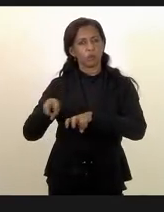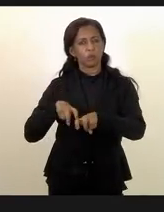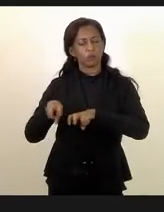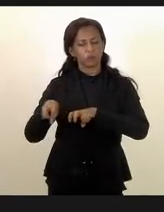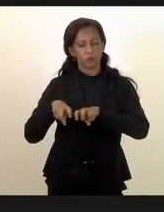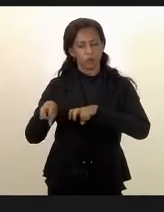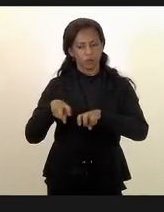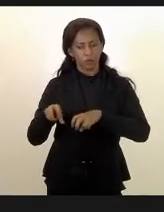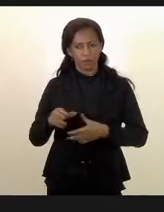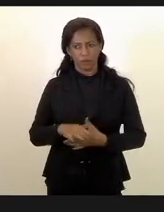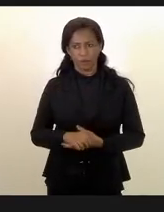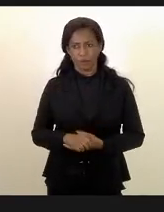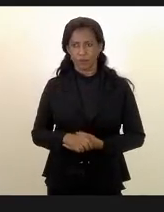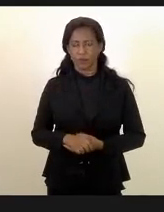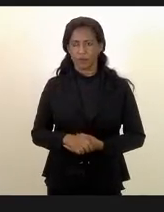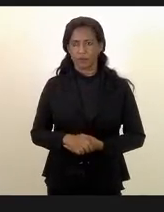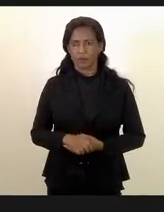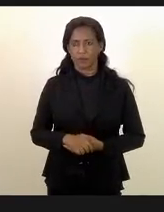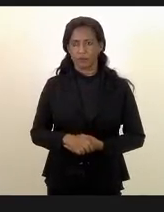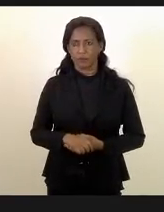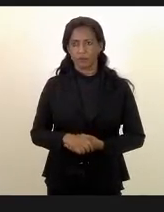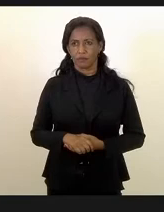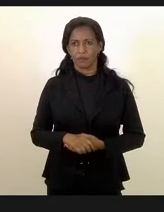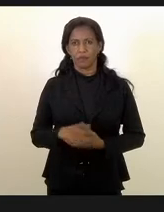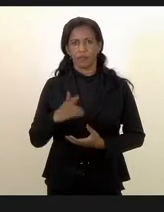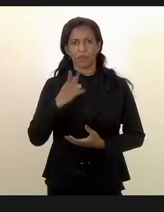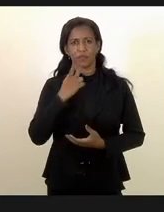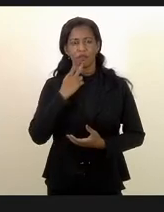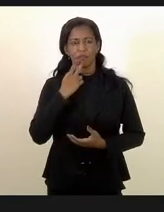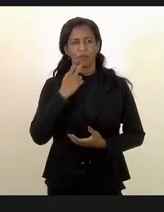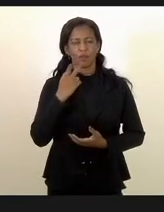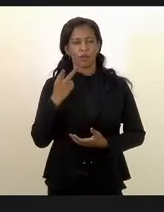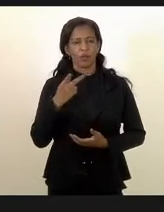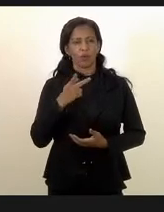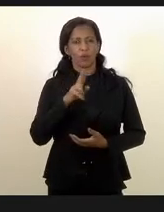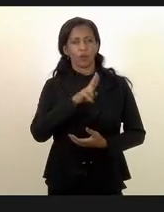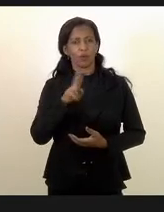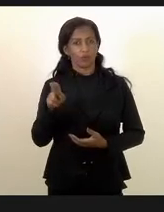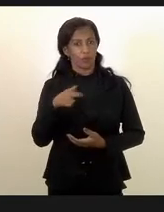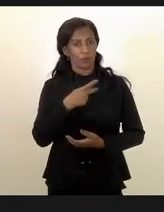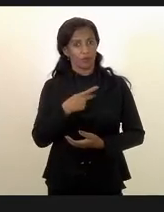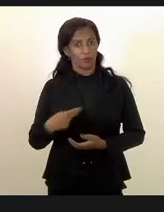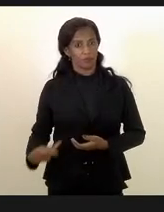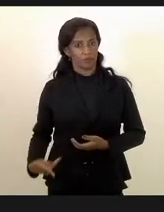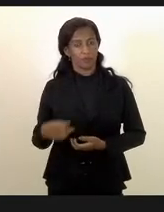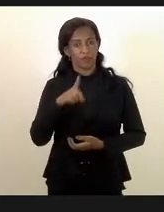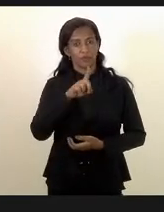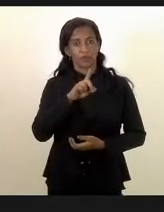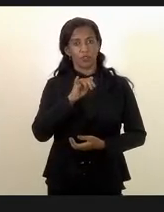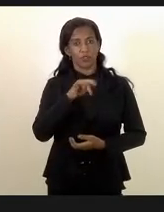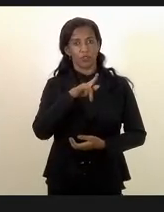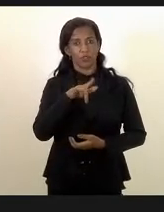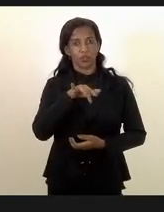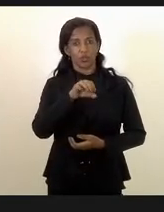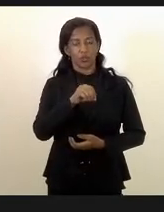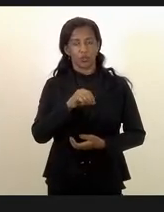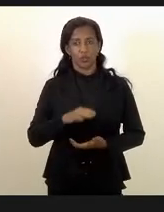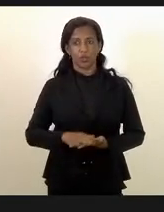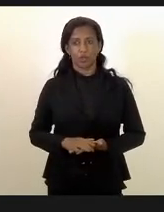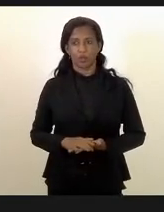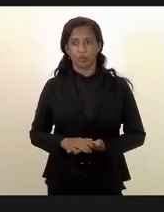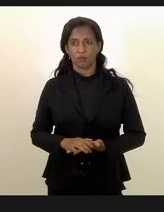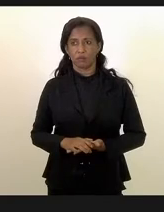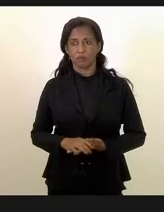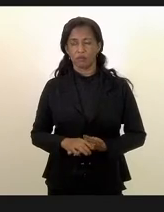cantou a chamada do presidente Dionísio Lins e depois de vários deputados